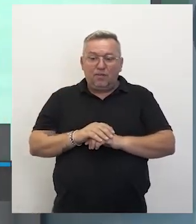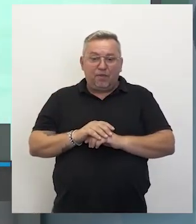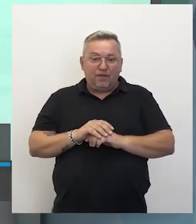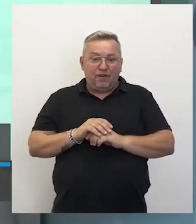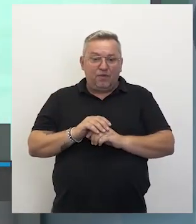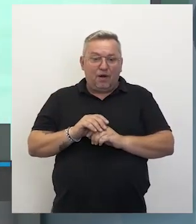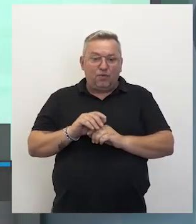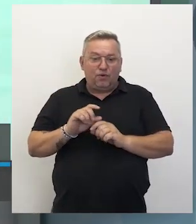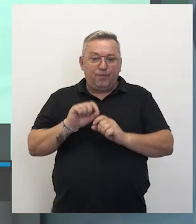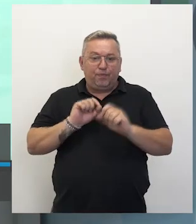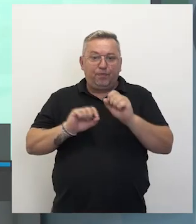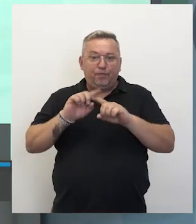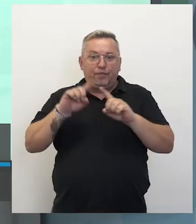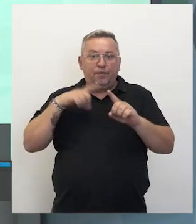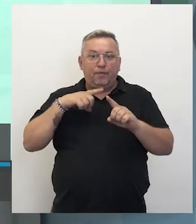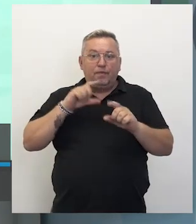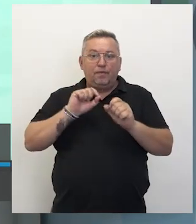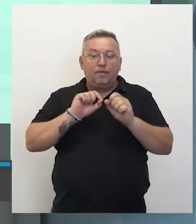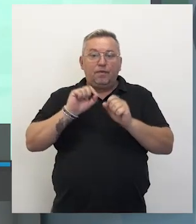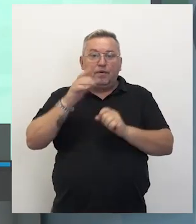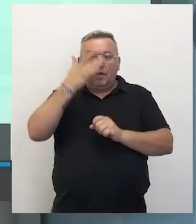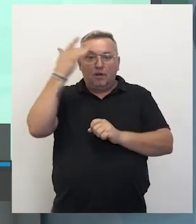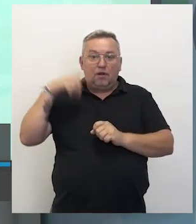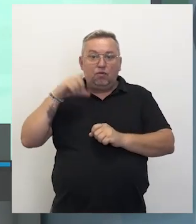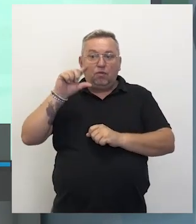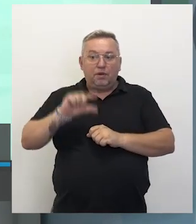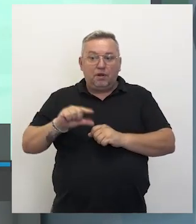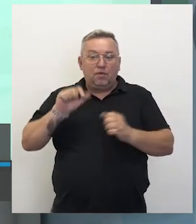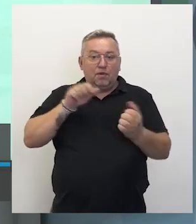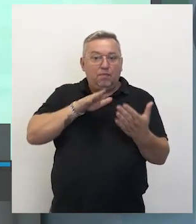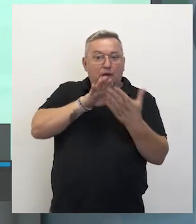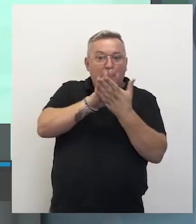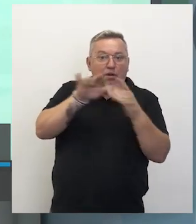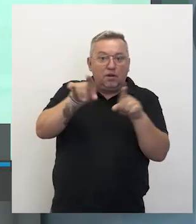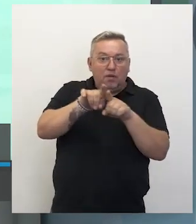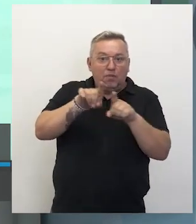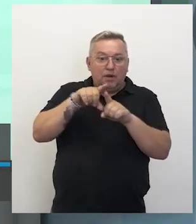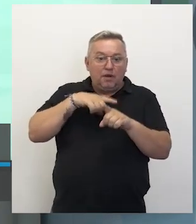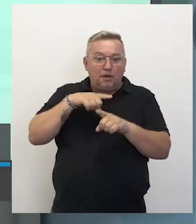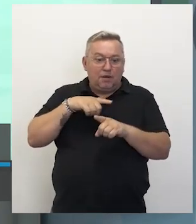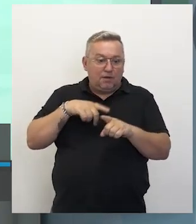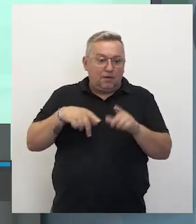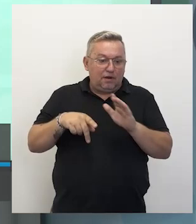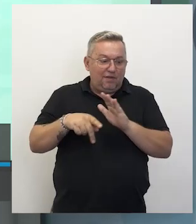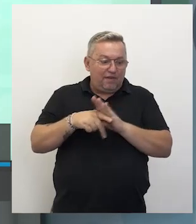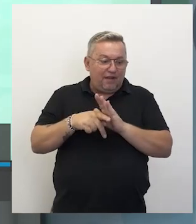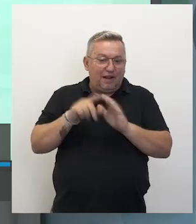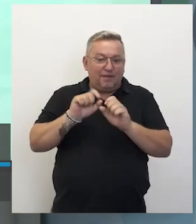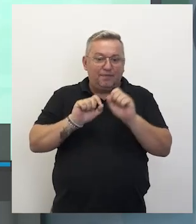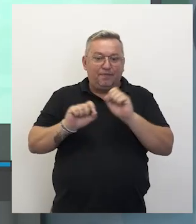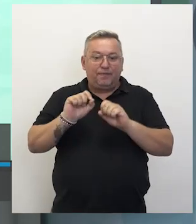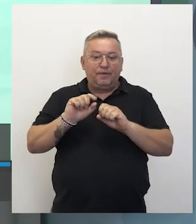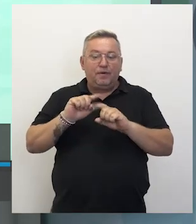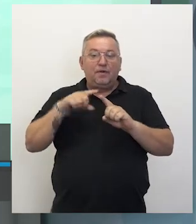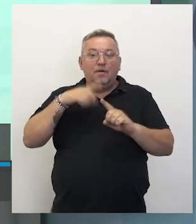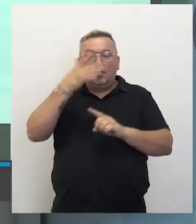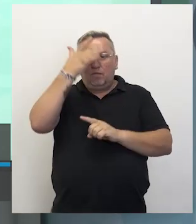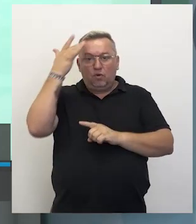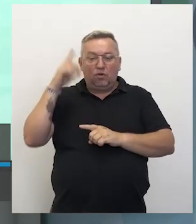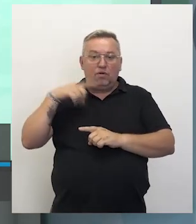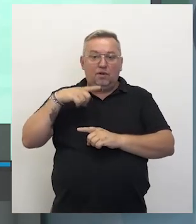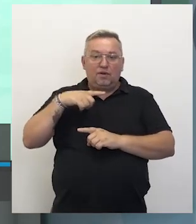tem outros problemas, tá? Que vai desde os pequenos impactos, né, causados já pelas próprias populações tradicionais, etc, tal, que